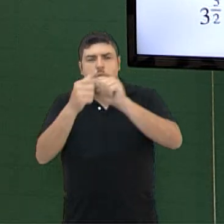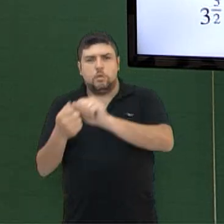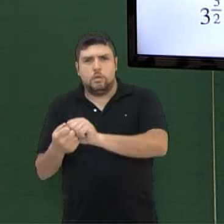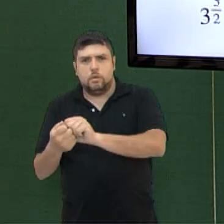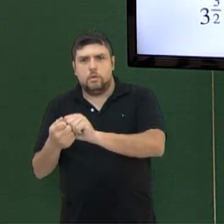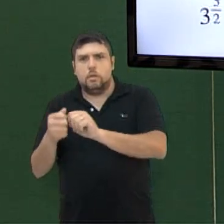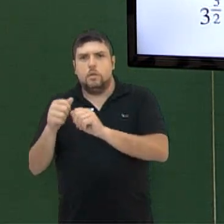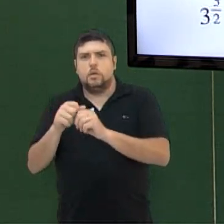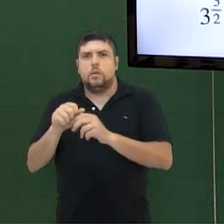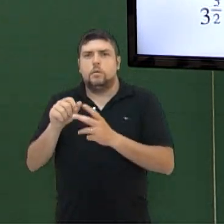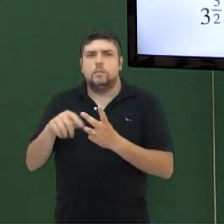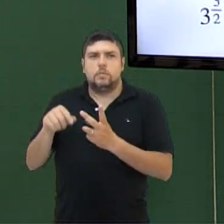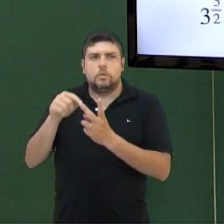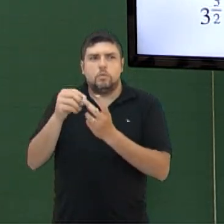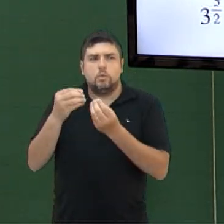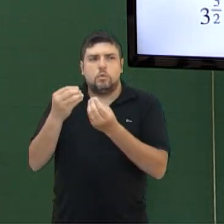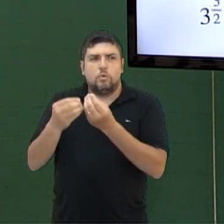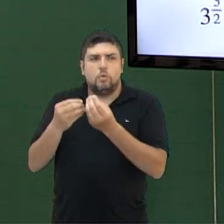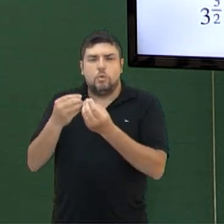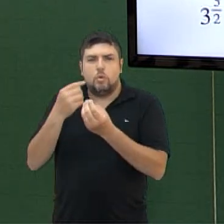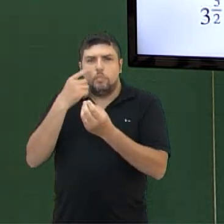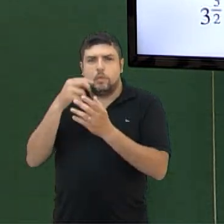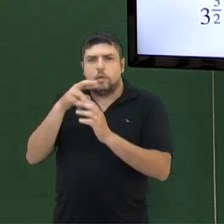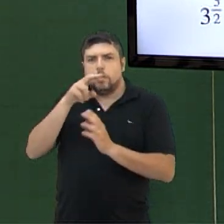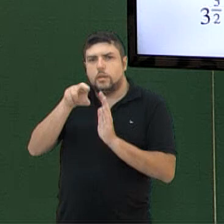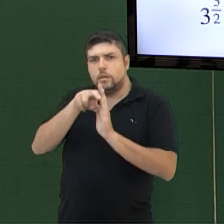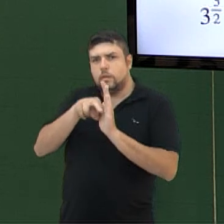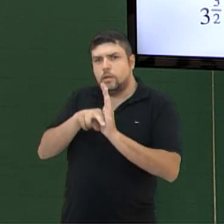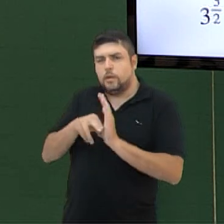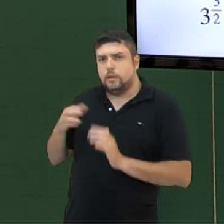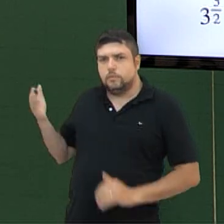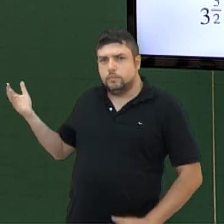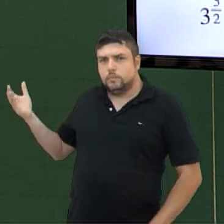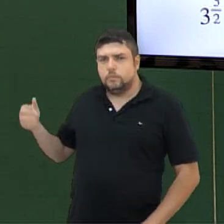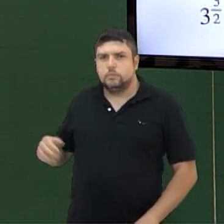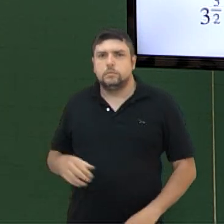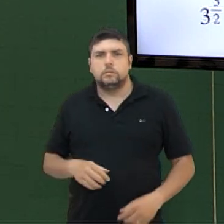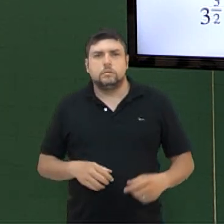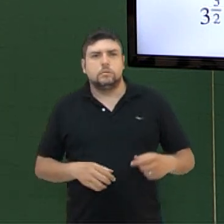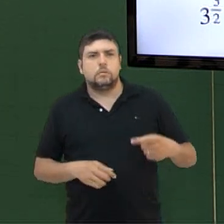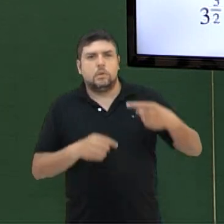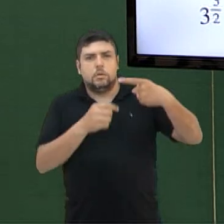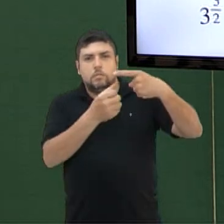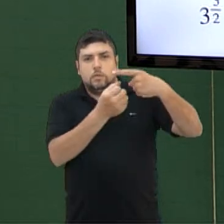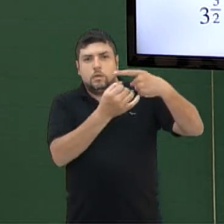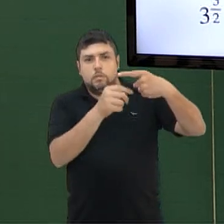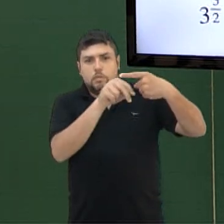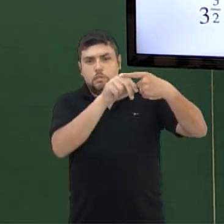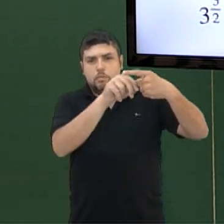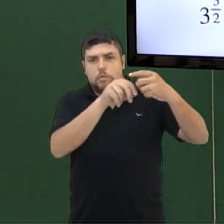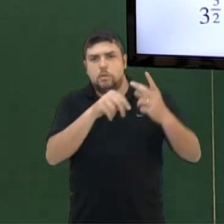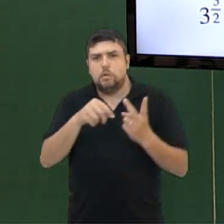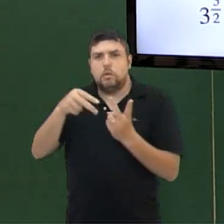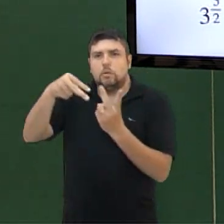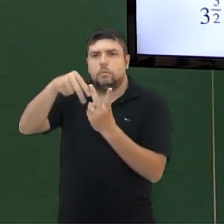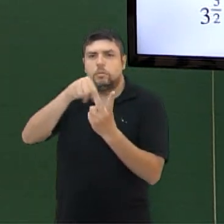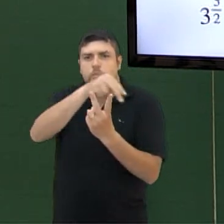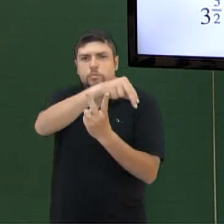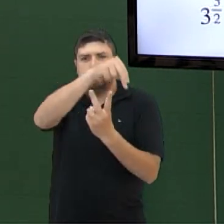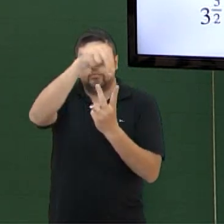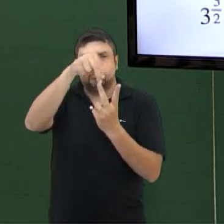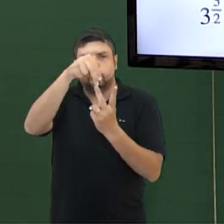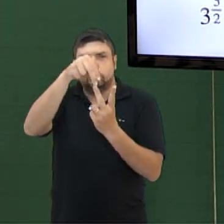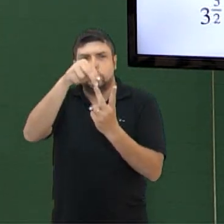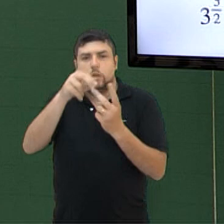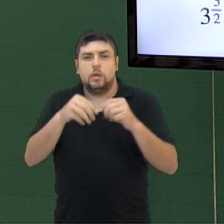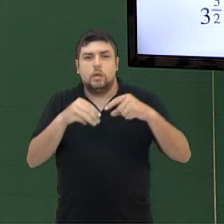elevado a m, certo? Essa é a regra. O número que está embaixo vira índice e o que está em cima vira expoente, tá? Então,